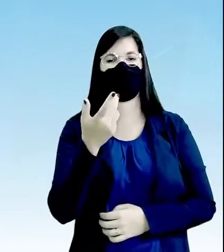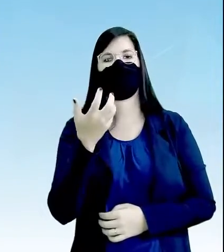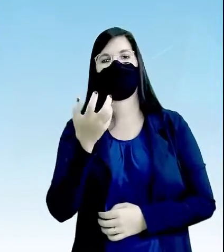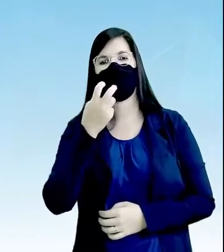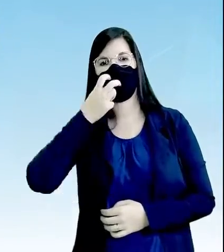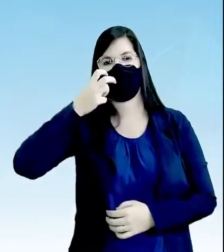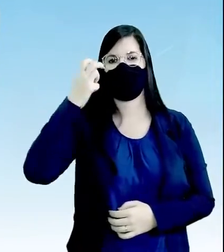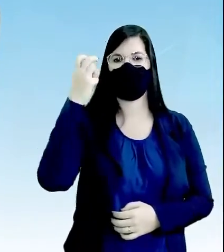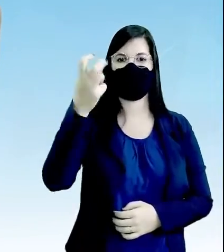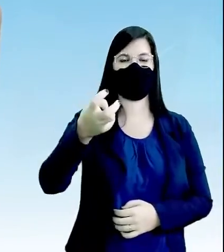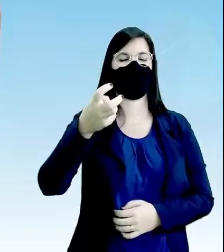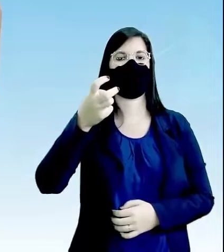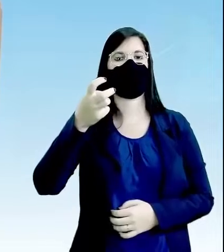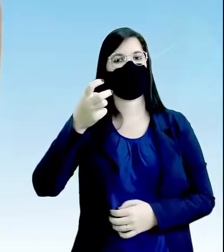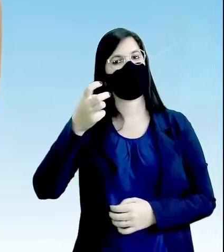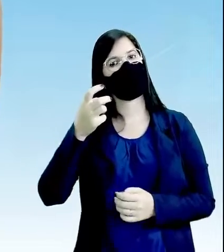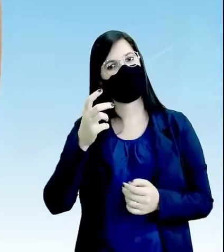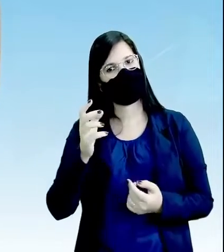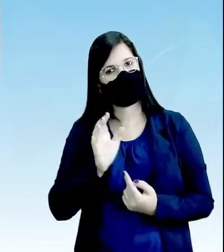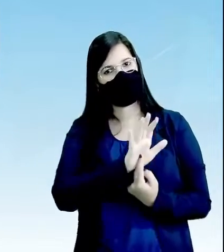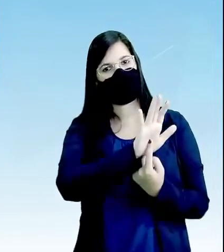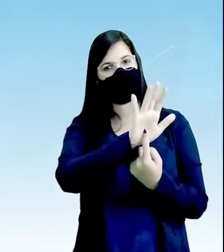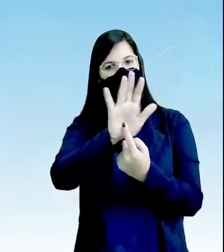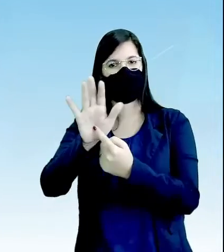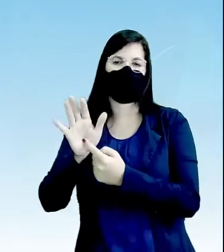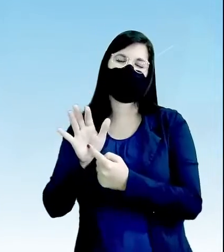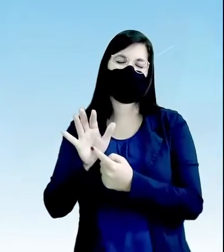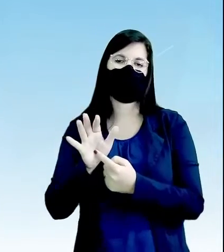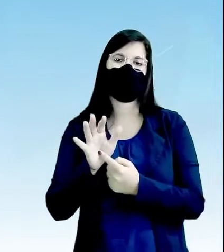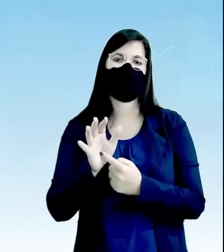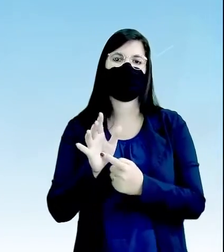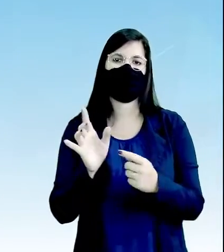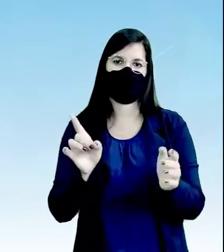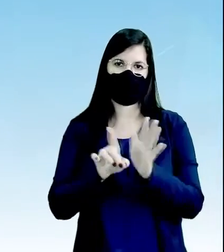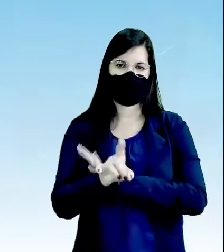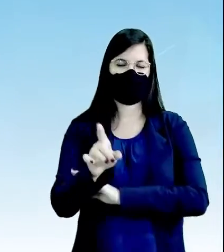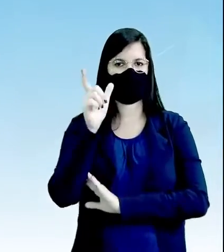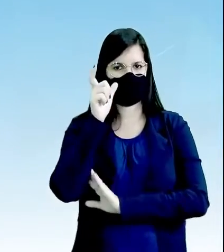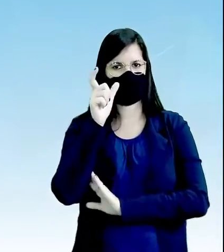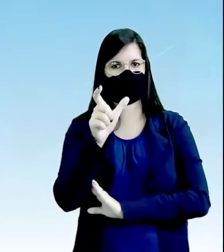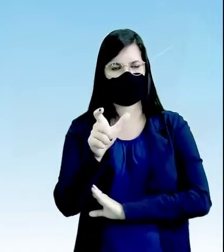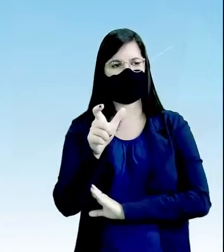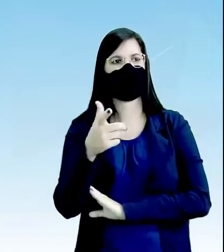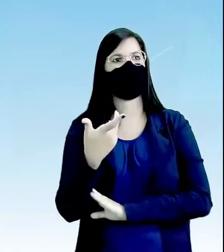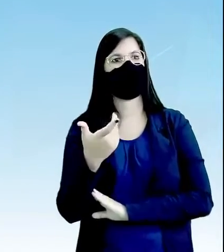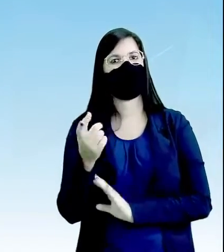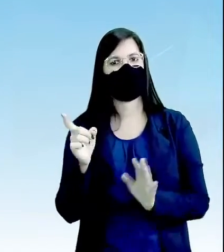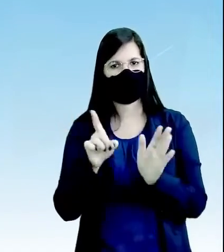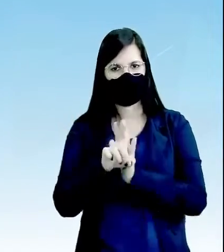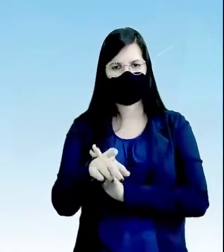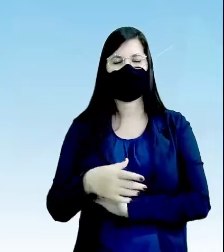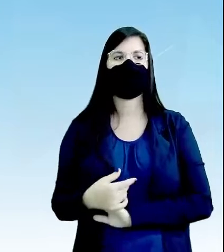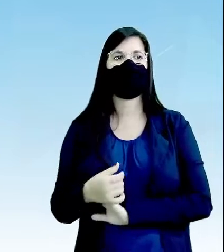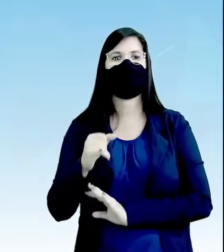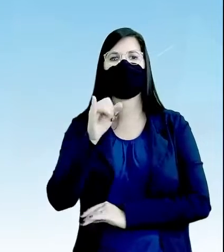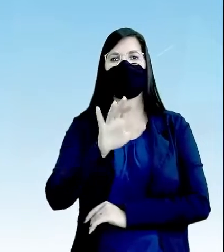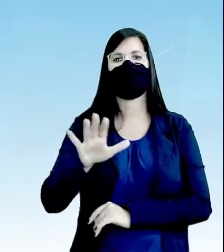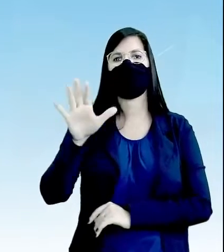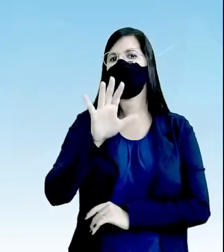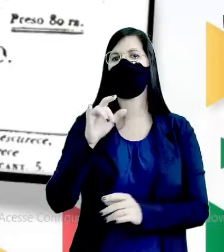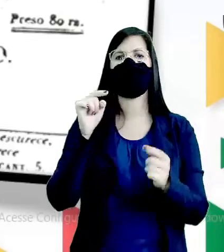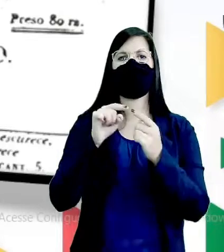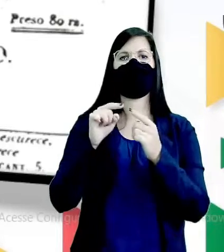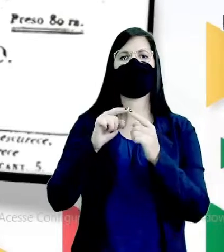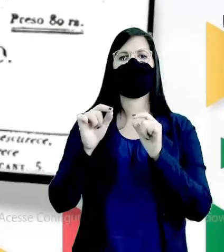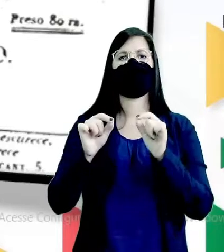gritar, aquele que quer expor. Então, é uma pergunta bem interessante. Eu ainda pergunto, essa imagem tem a ver o quê?